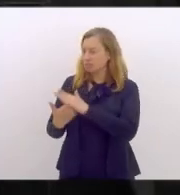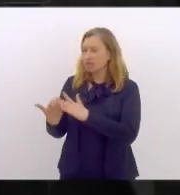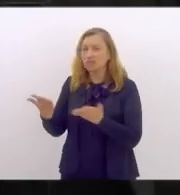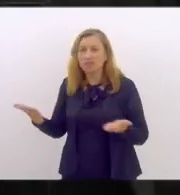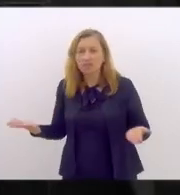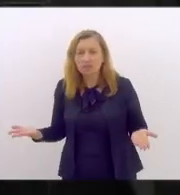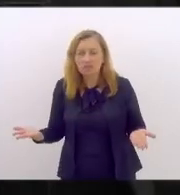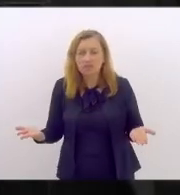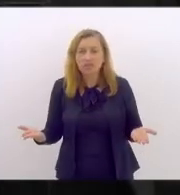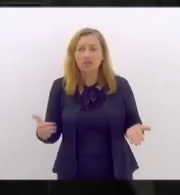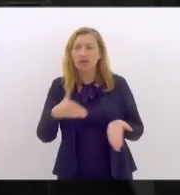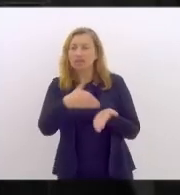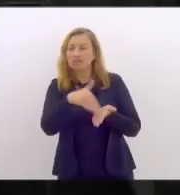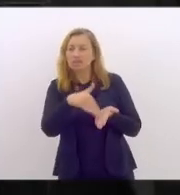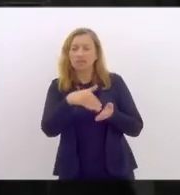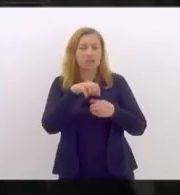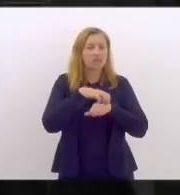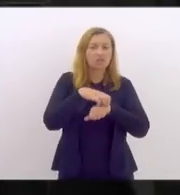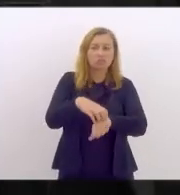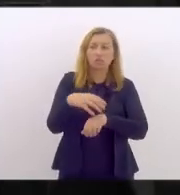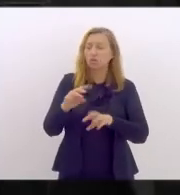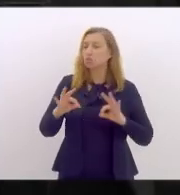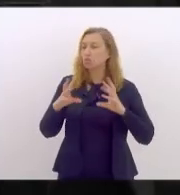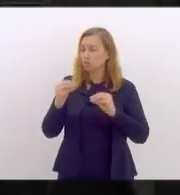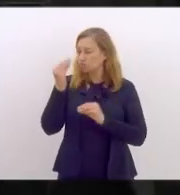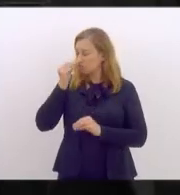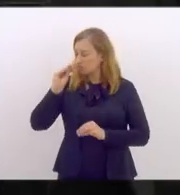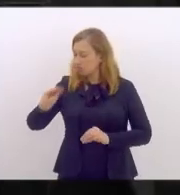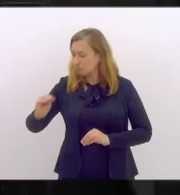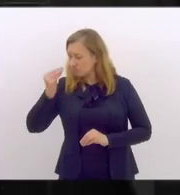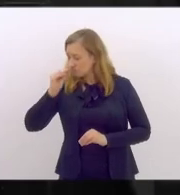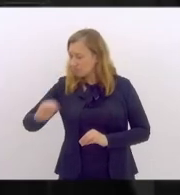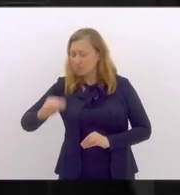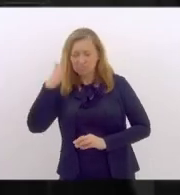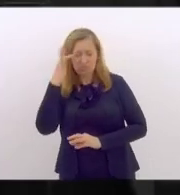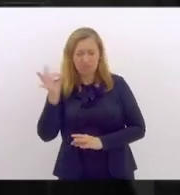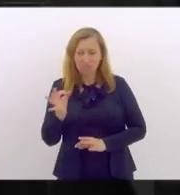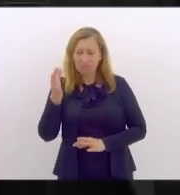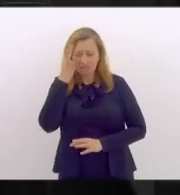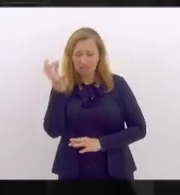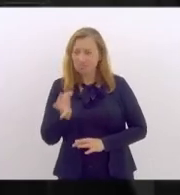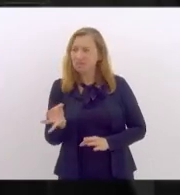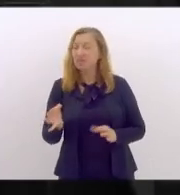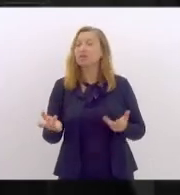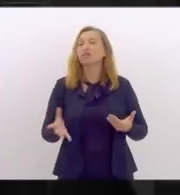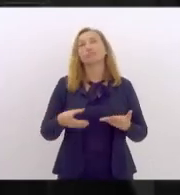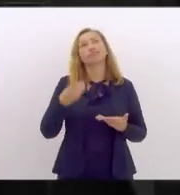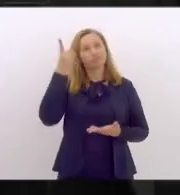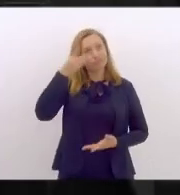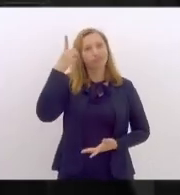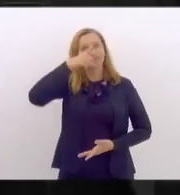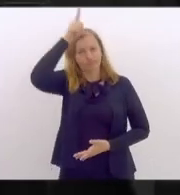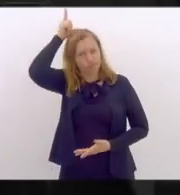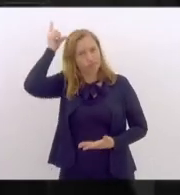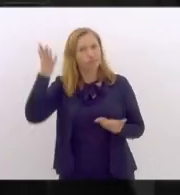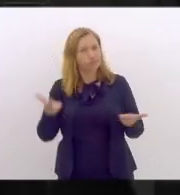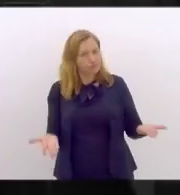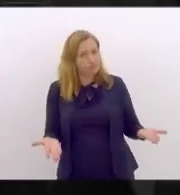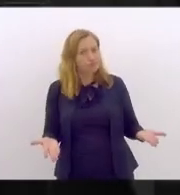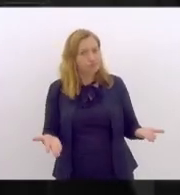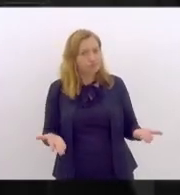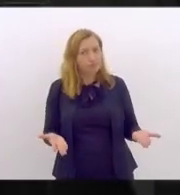a secretaria de transporte tudo ignora tudo não sabe aliás deputados Paulo é o